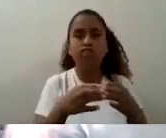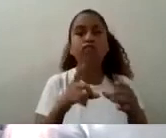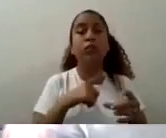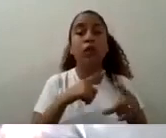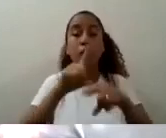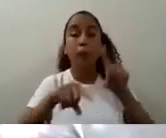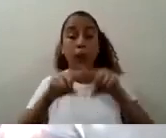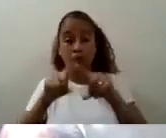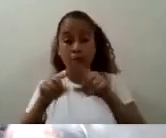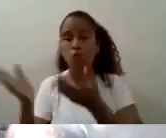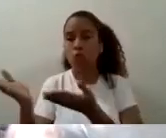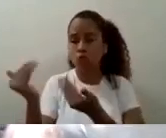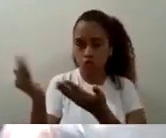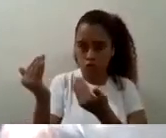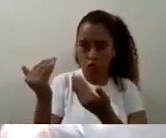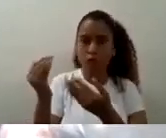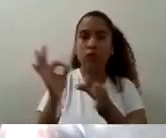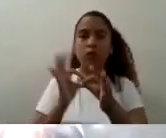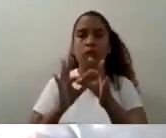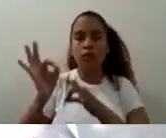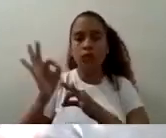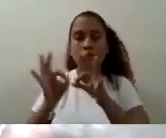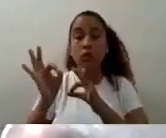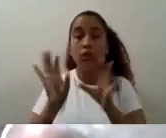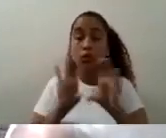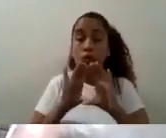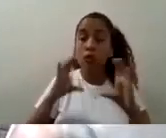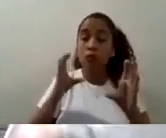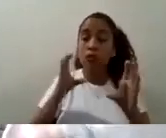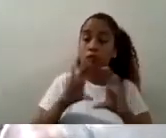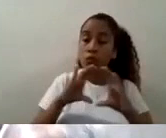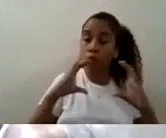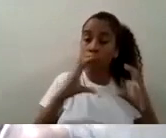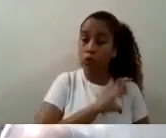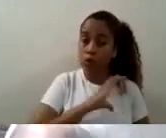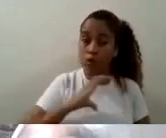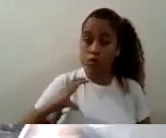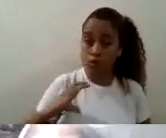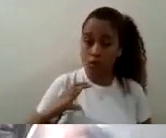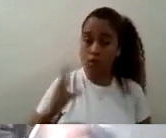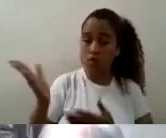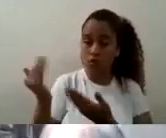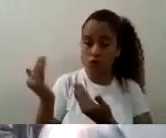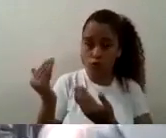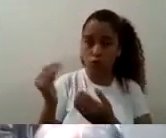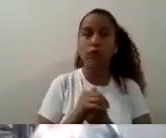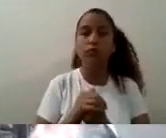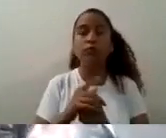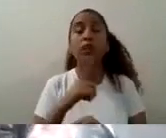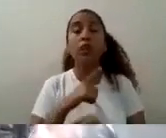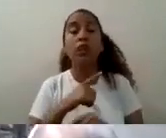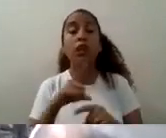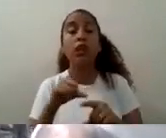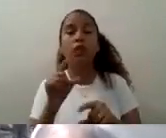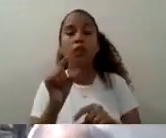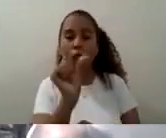as juventudes, que foi preparado por uma comissão ecumênica de juventudes, teremos pequenos